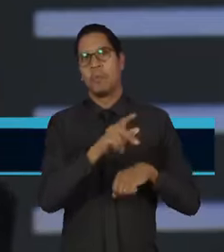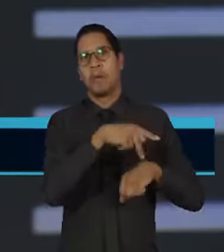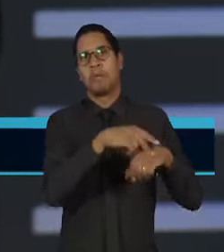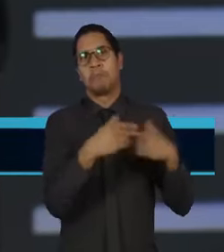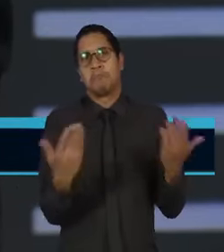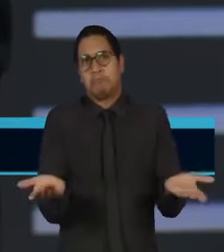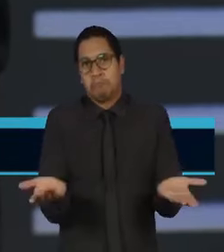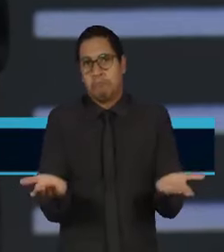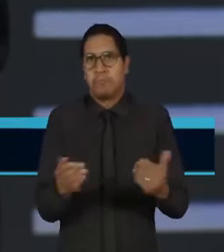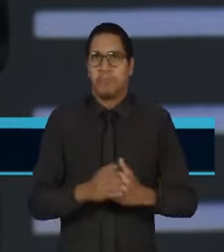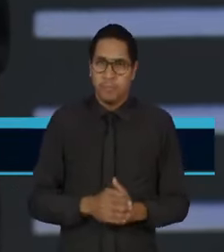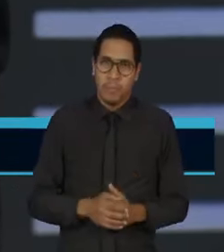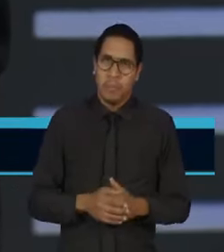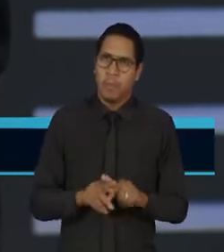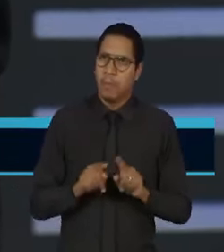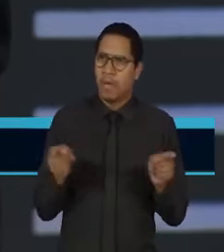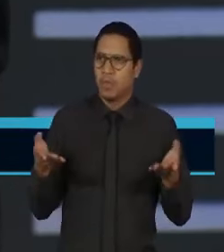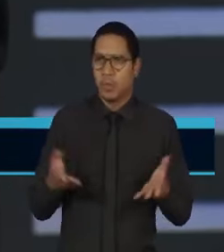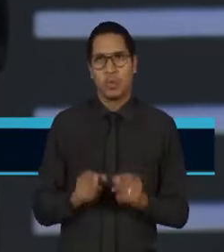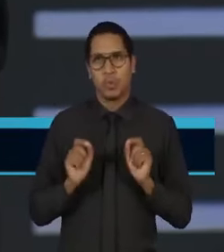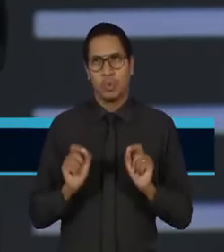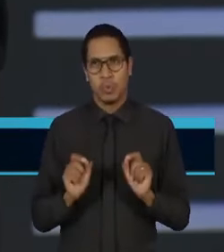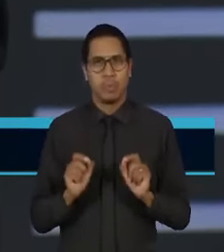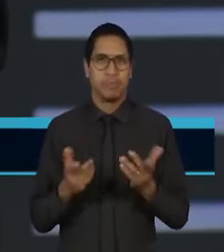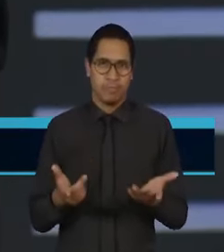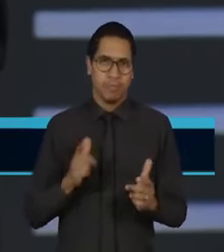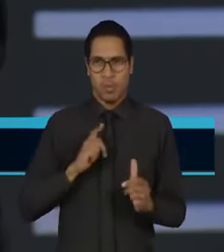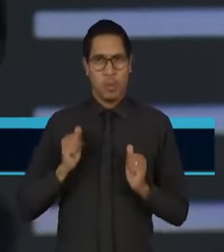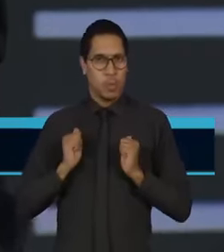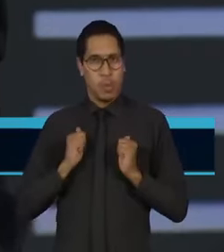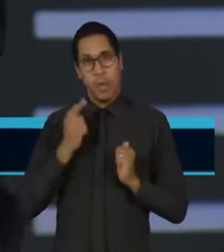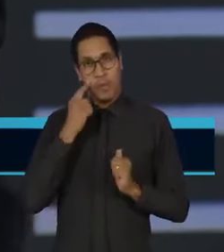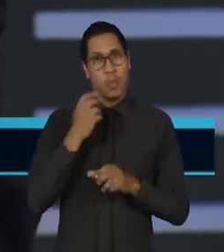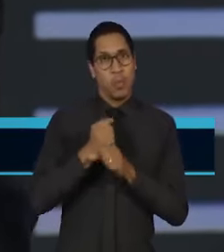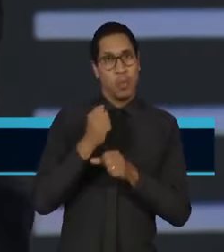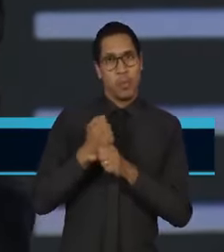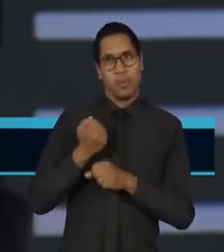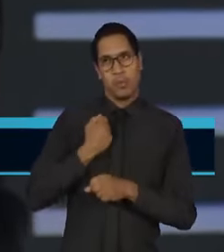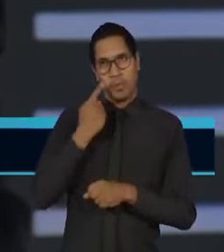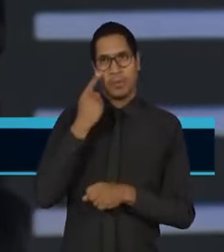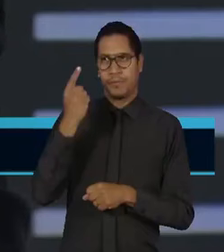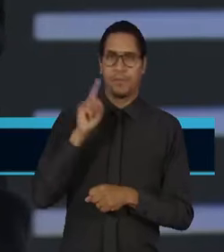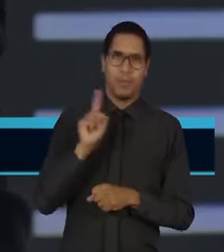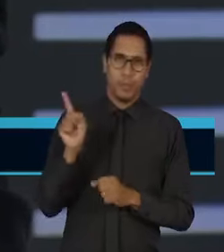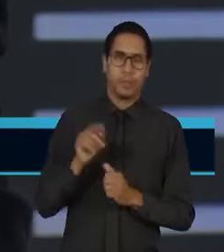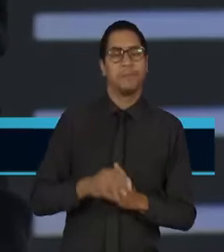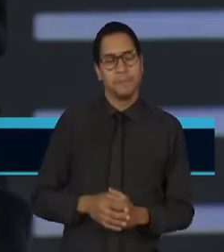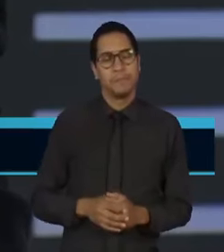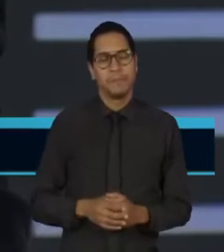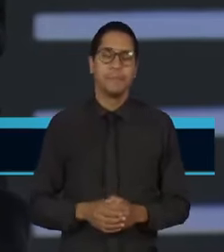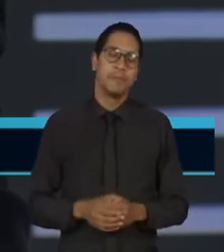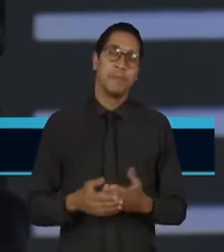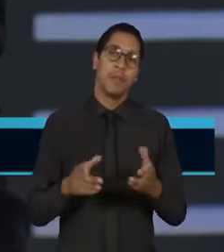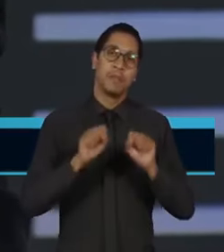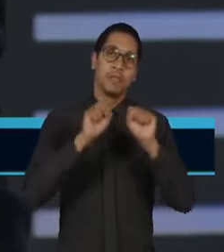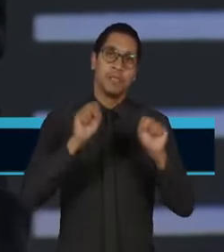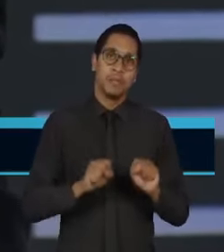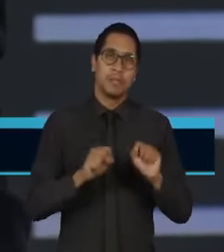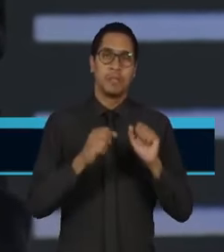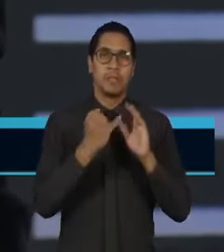né? Mas pelo menos hoje não, né? Hoje, pela numeração ali, não. Agora, o sistema